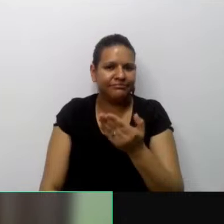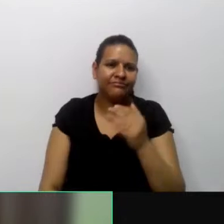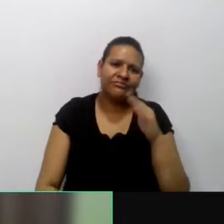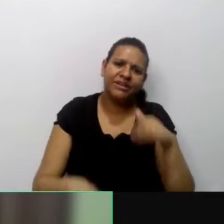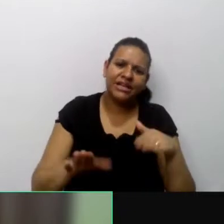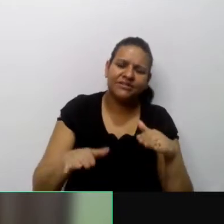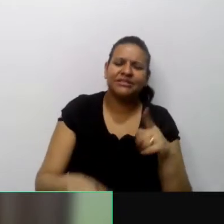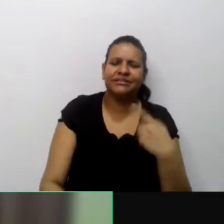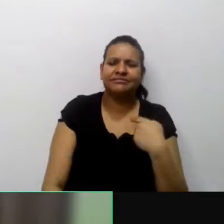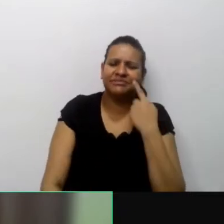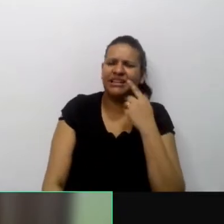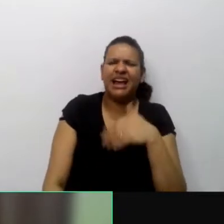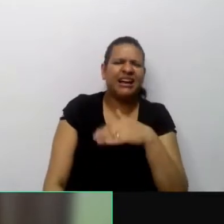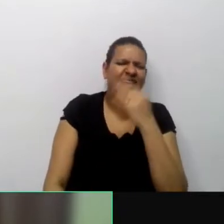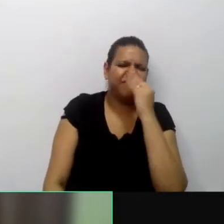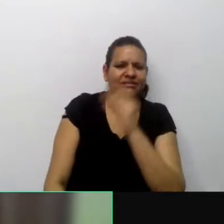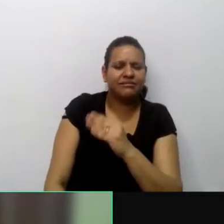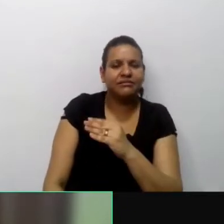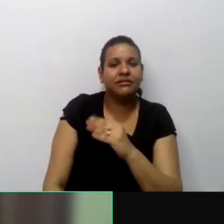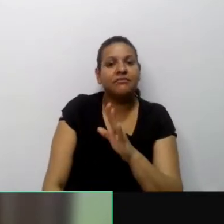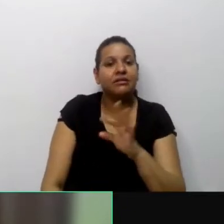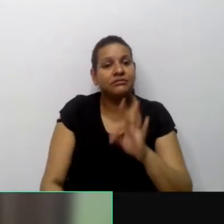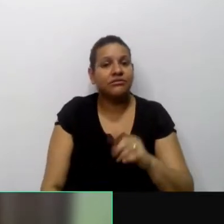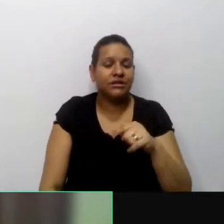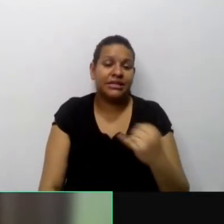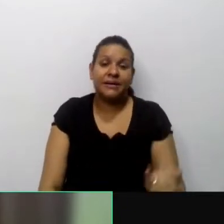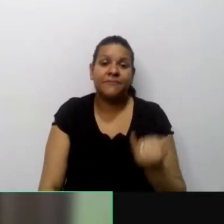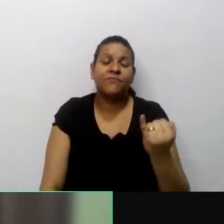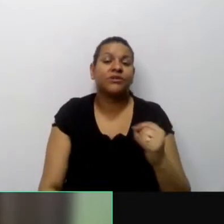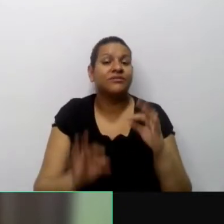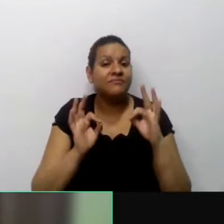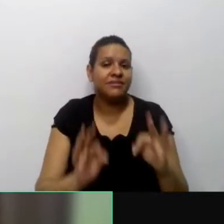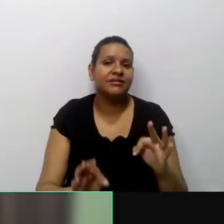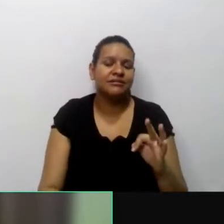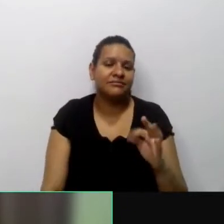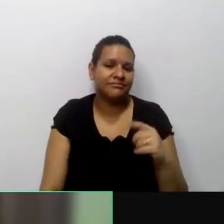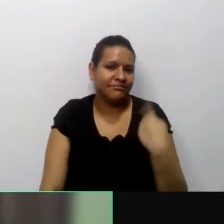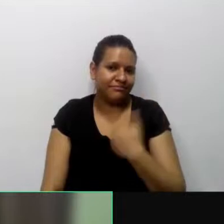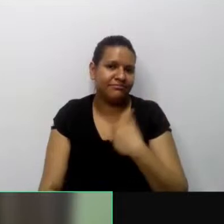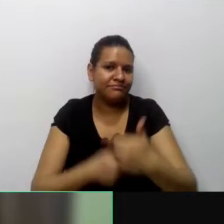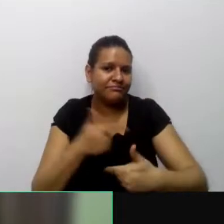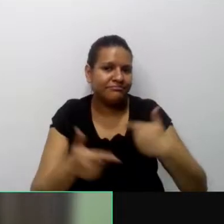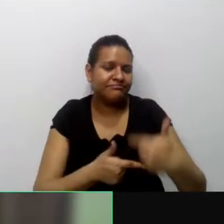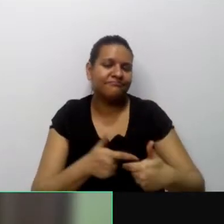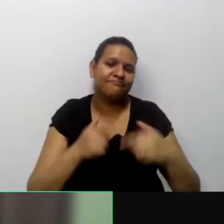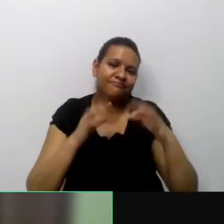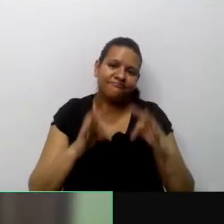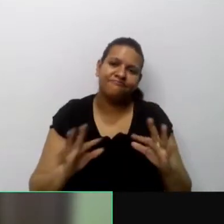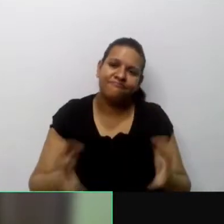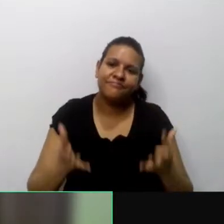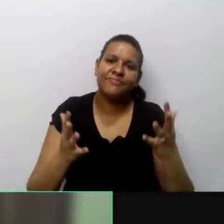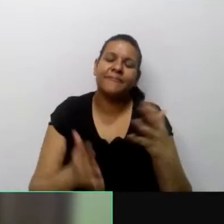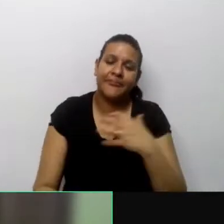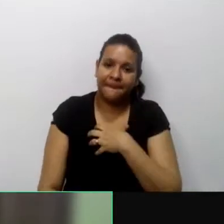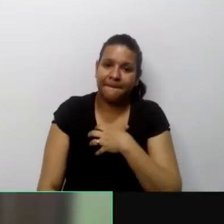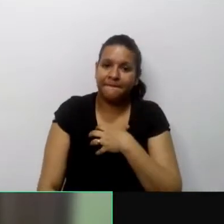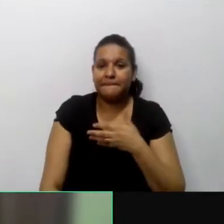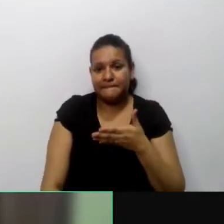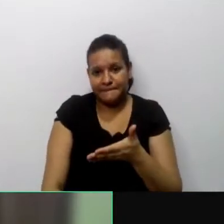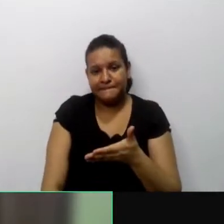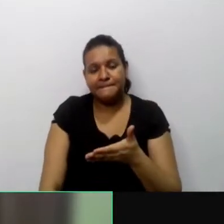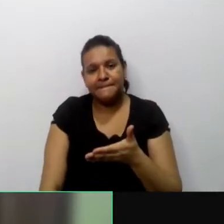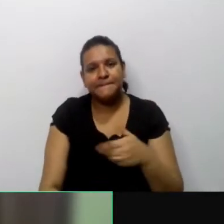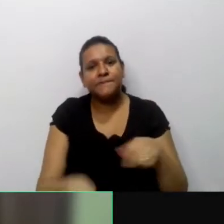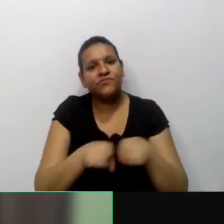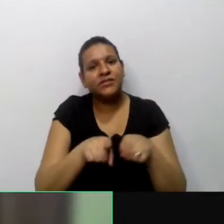né? Deixado de lado, mas é tão relevante para um currículo verdadeiramente integrado, né? E transdisciplinar e plural. E